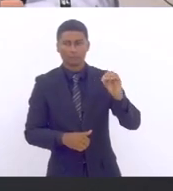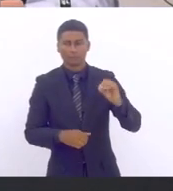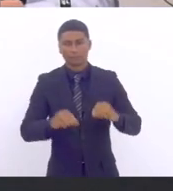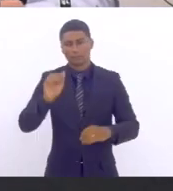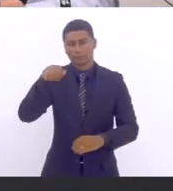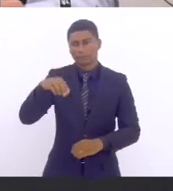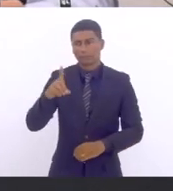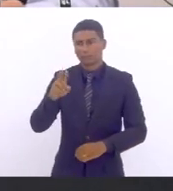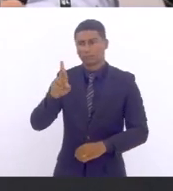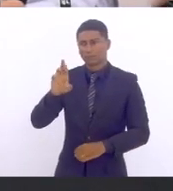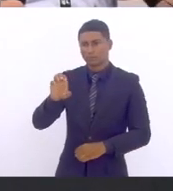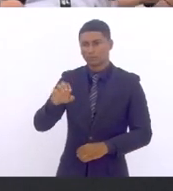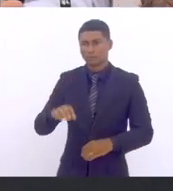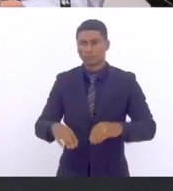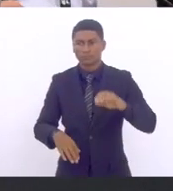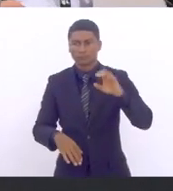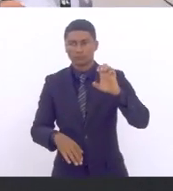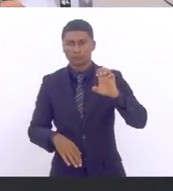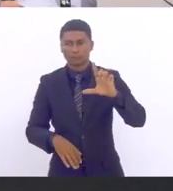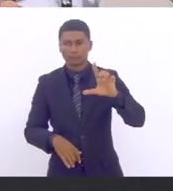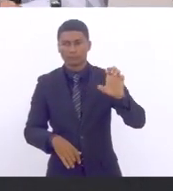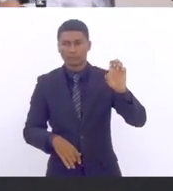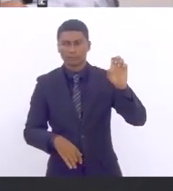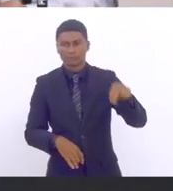do PT, a Ellen,